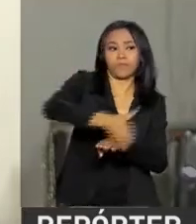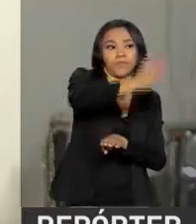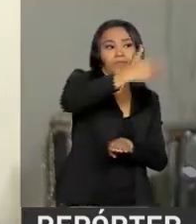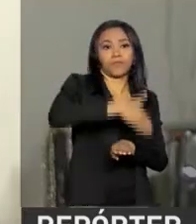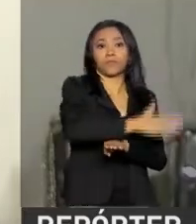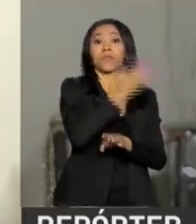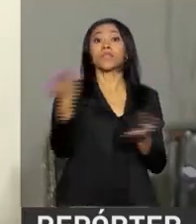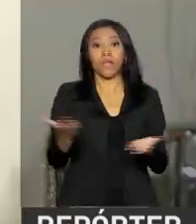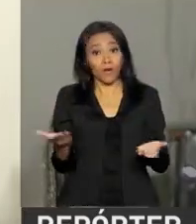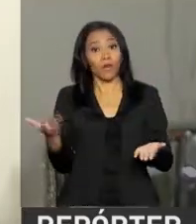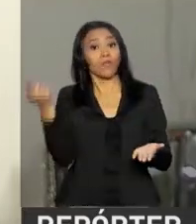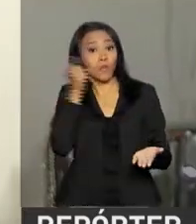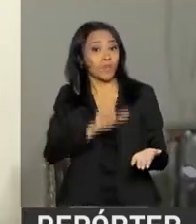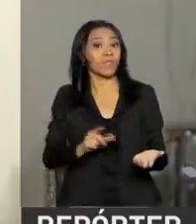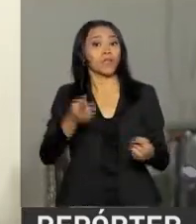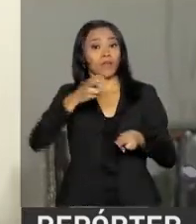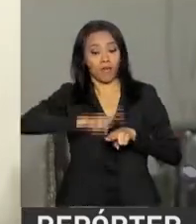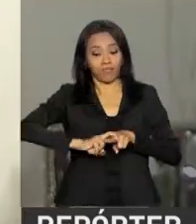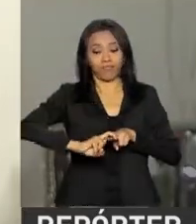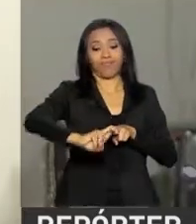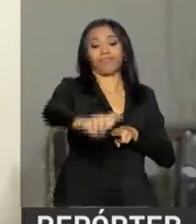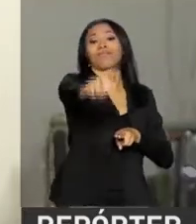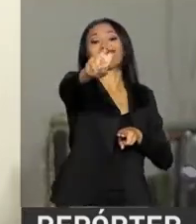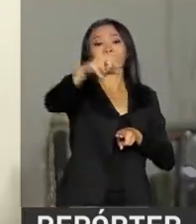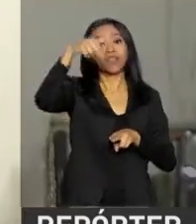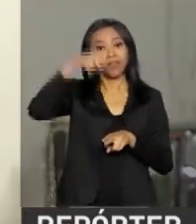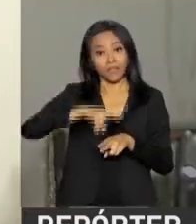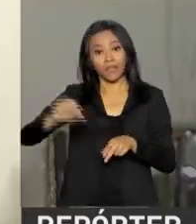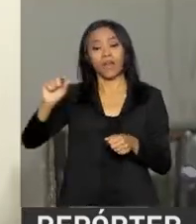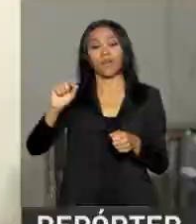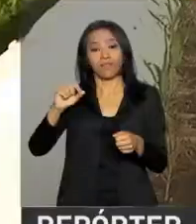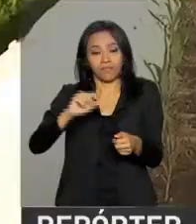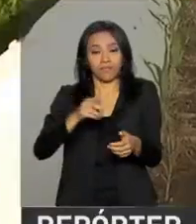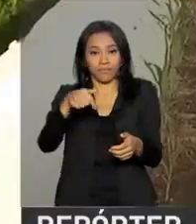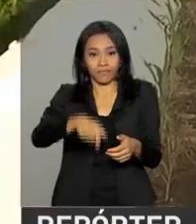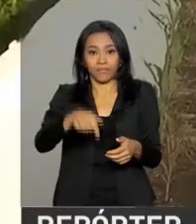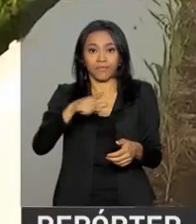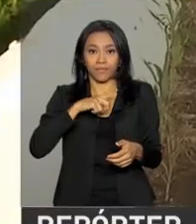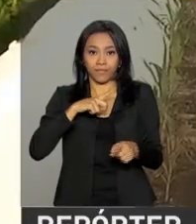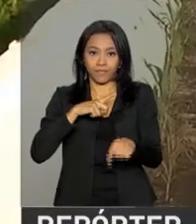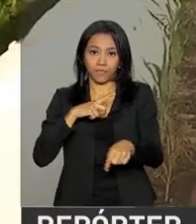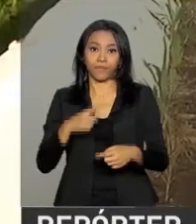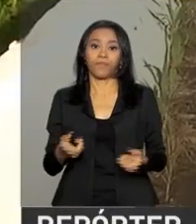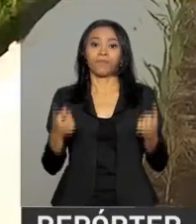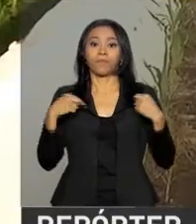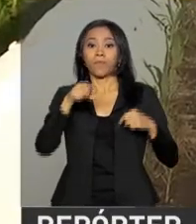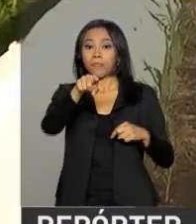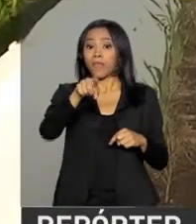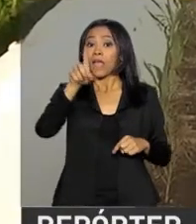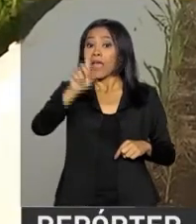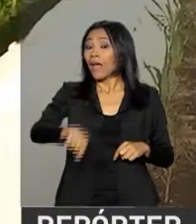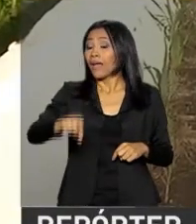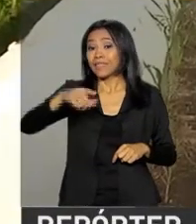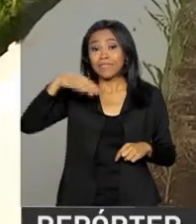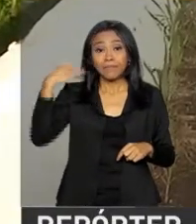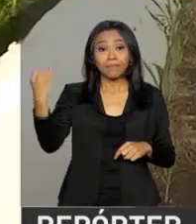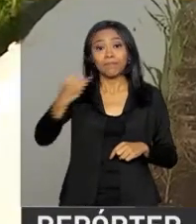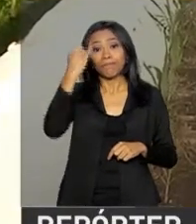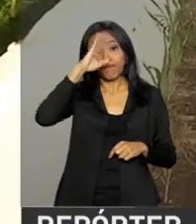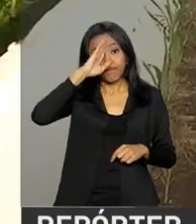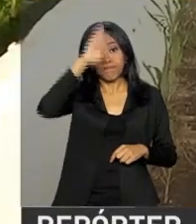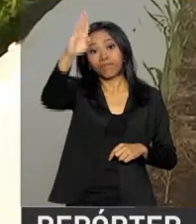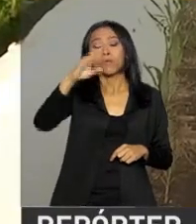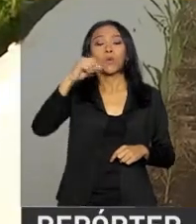da ferrovia né que vai passando aqui no nosso município também esta é uma questão chave no brasil o país